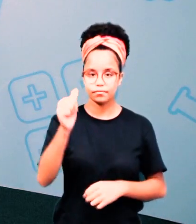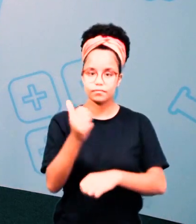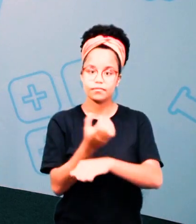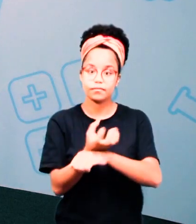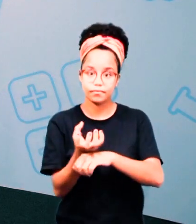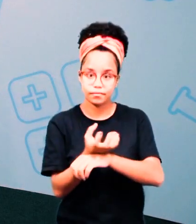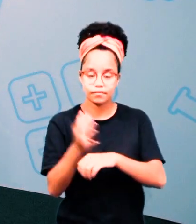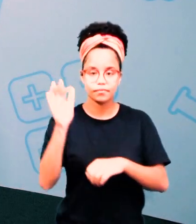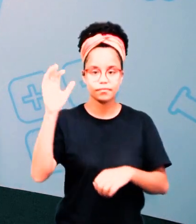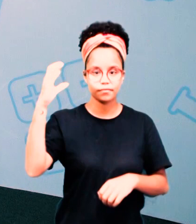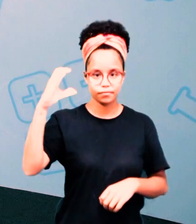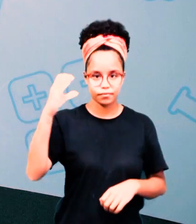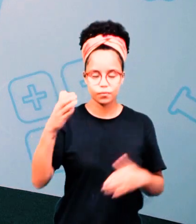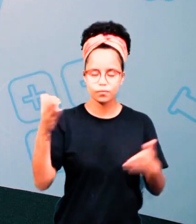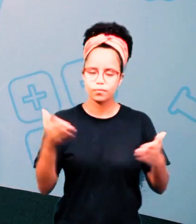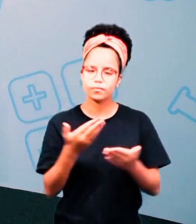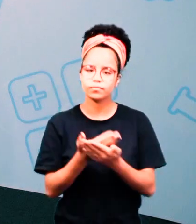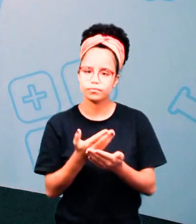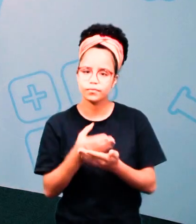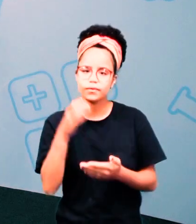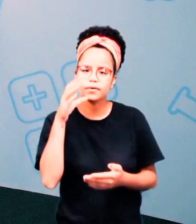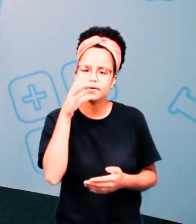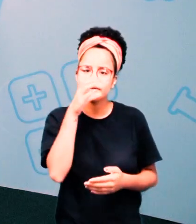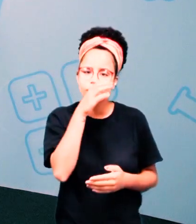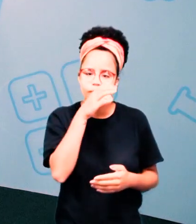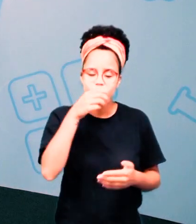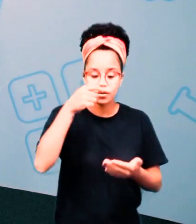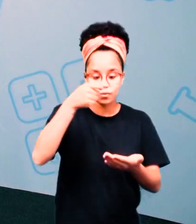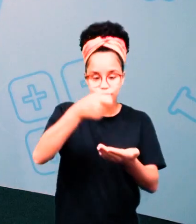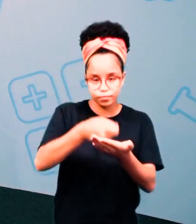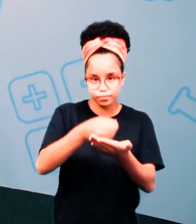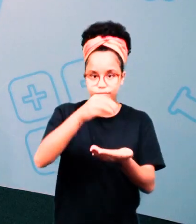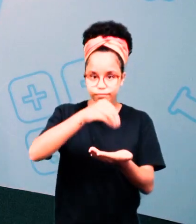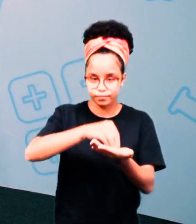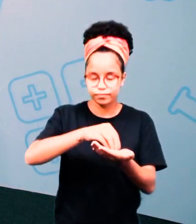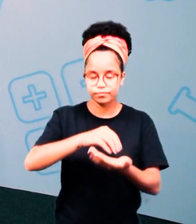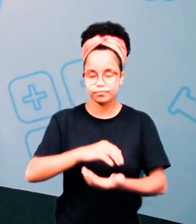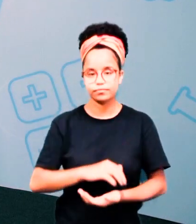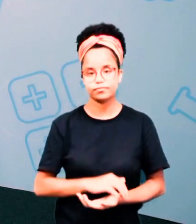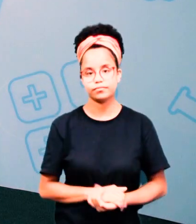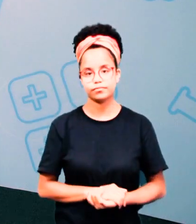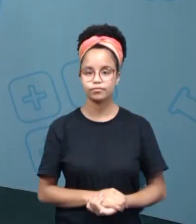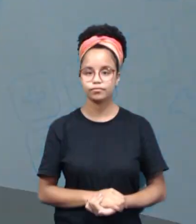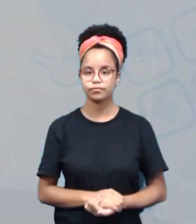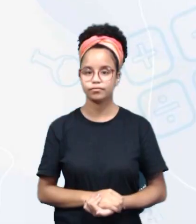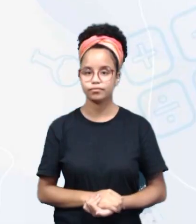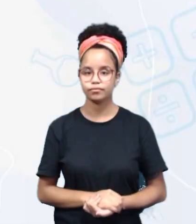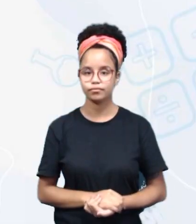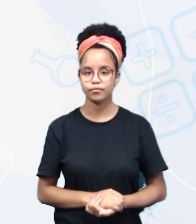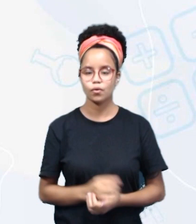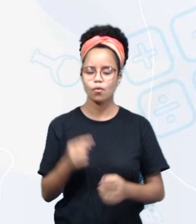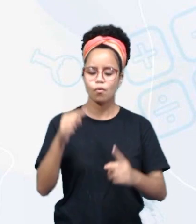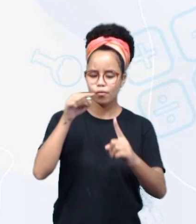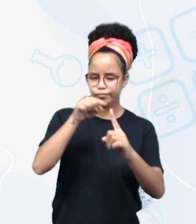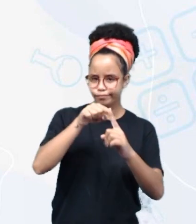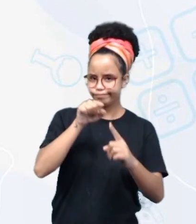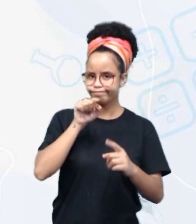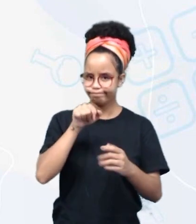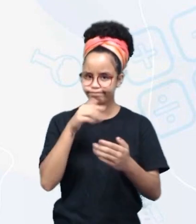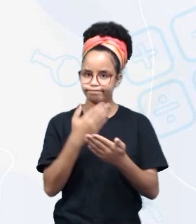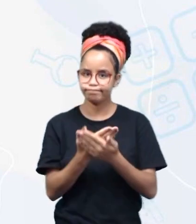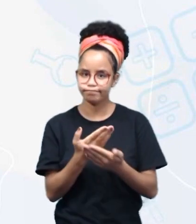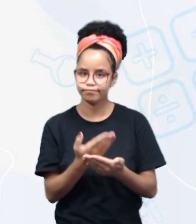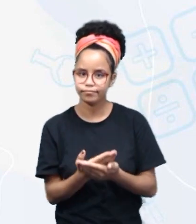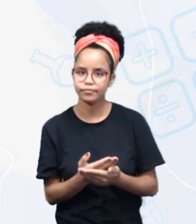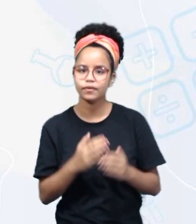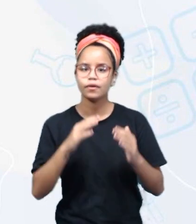hoje nós vamos estudar calor e suas aplicações. O objetivo desta aula é